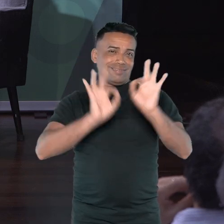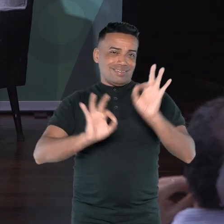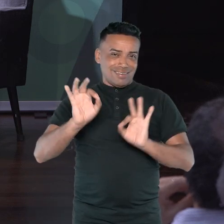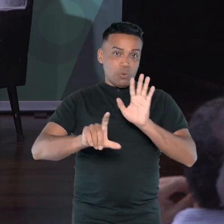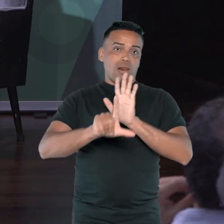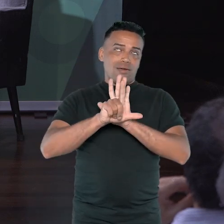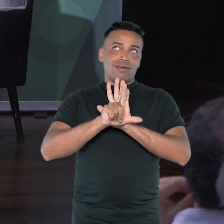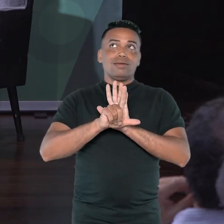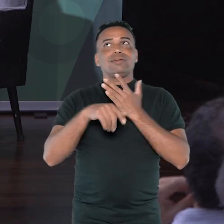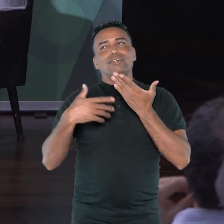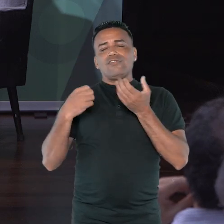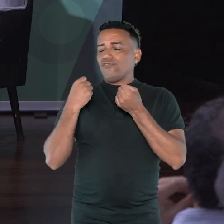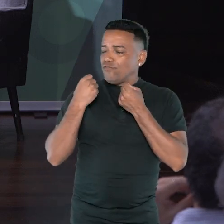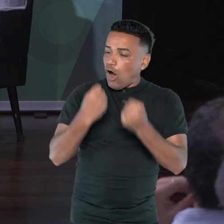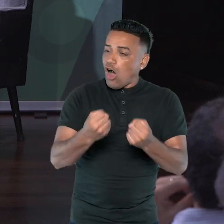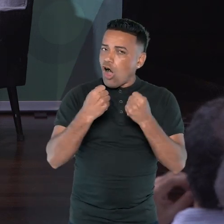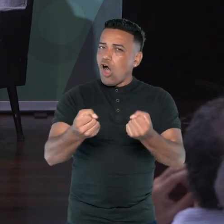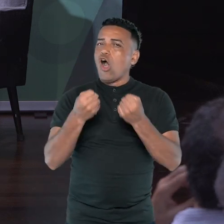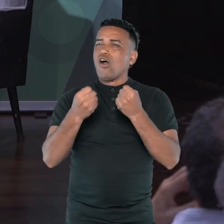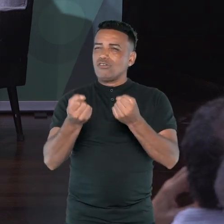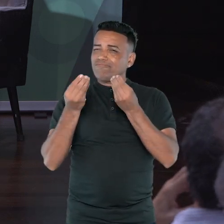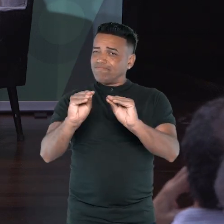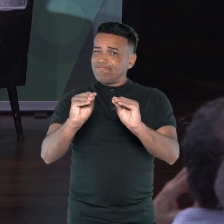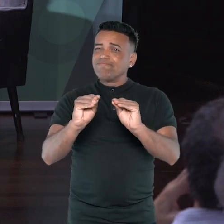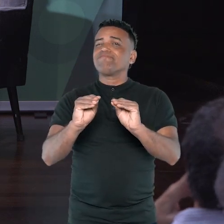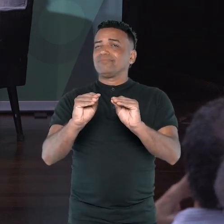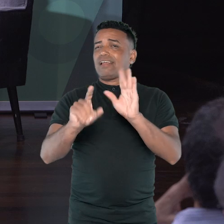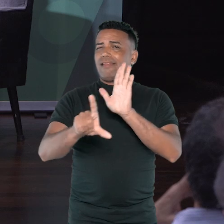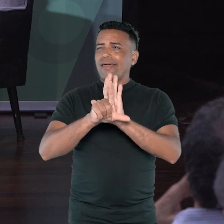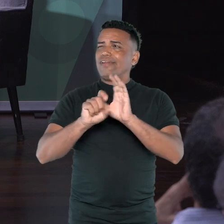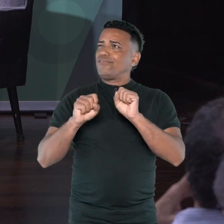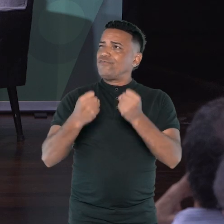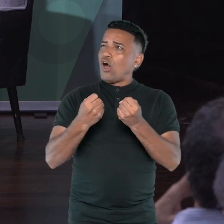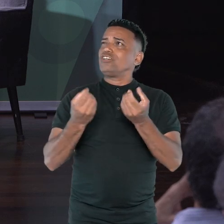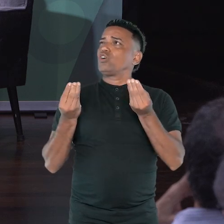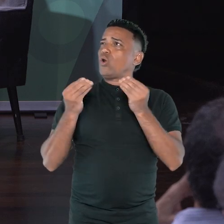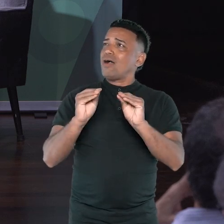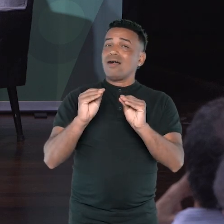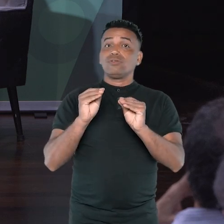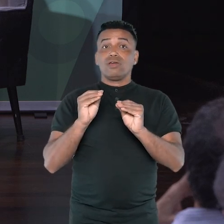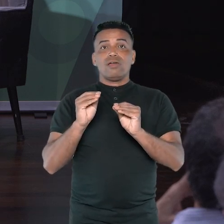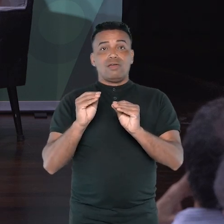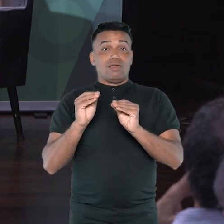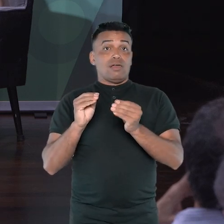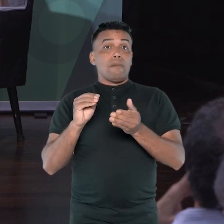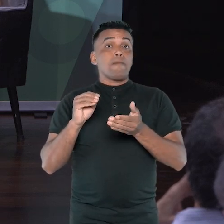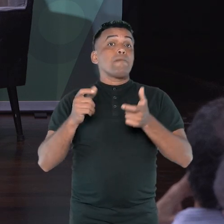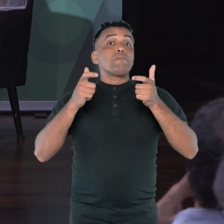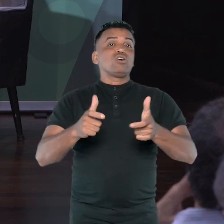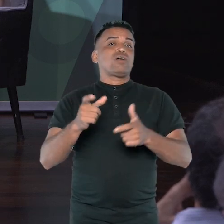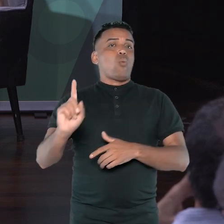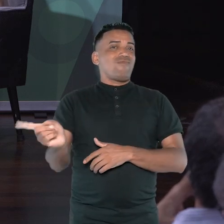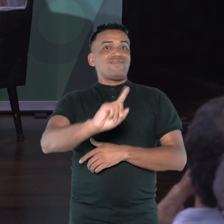né? É uma lei que ela vem muito forte, ela é uma lei que ela vem marcada mais com uma certa imposição de não, ela não parece tão